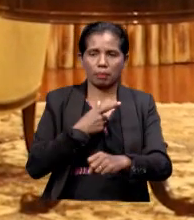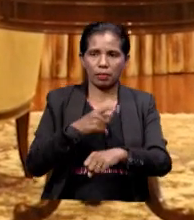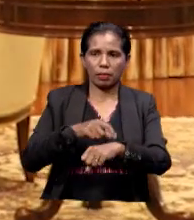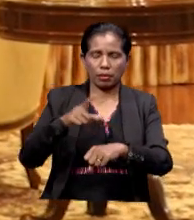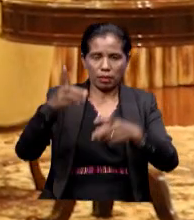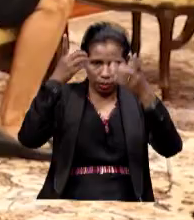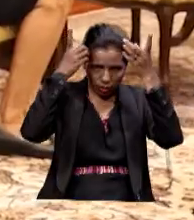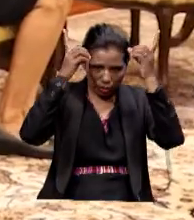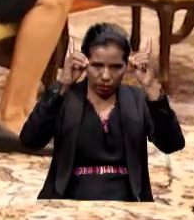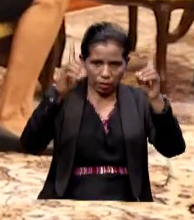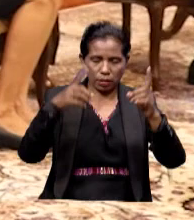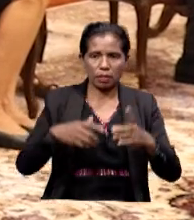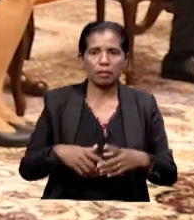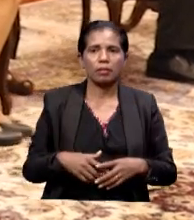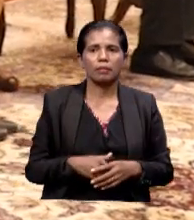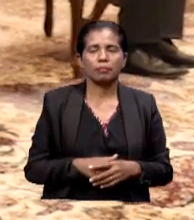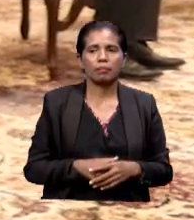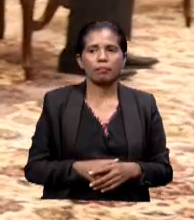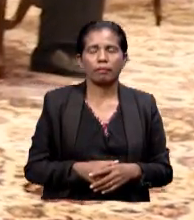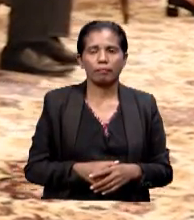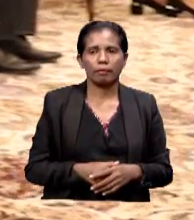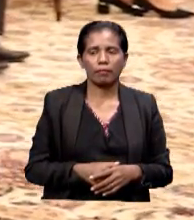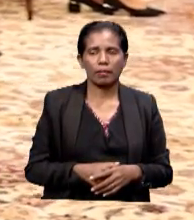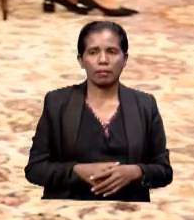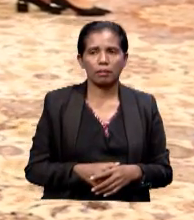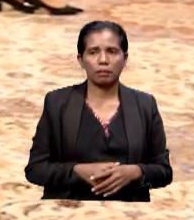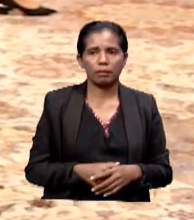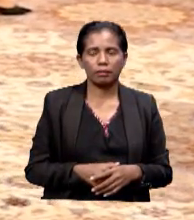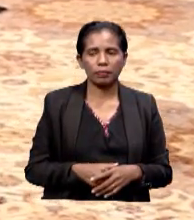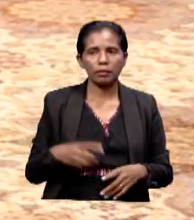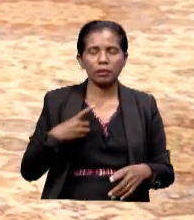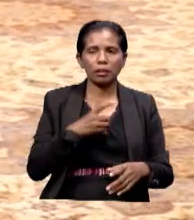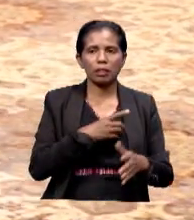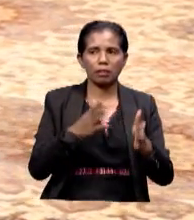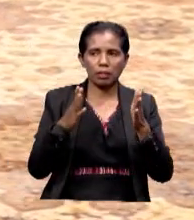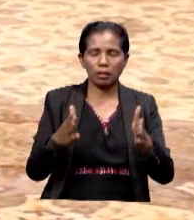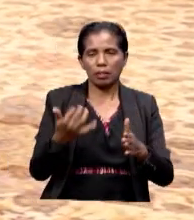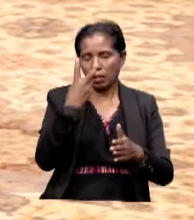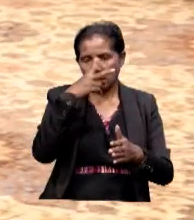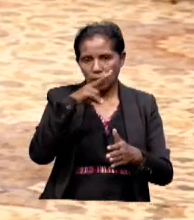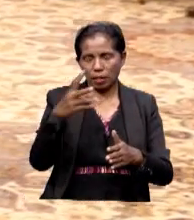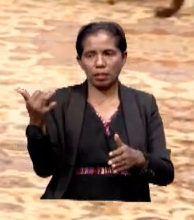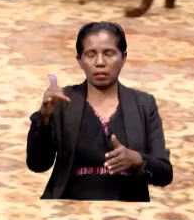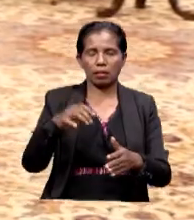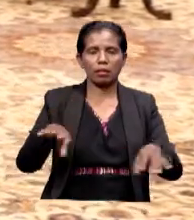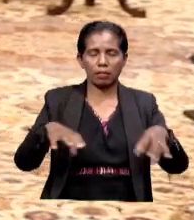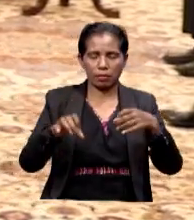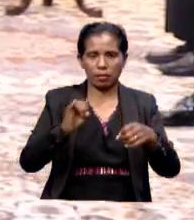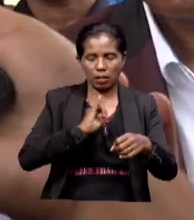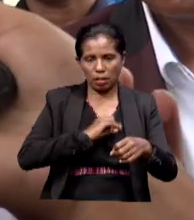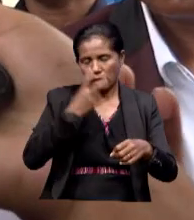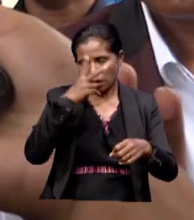decide. De aclio, deputado Siranian de serviço, ao Harehan nia